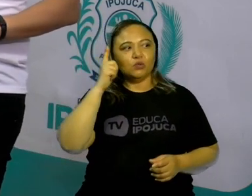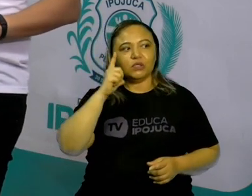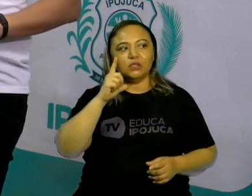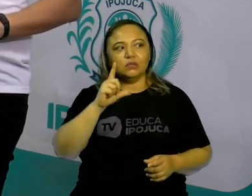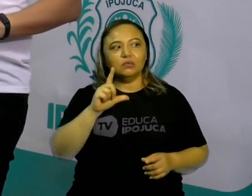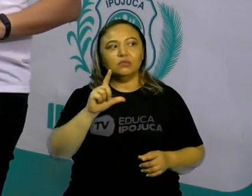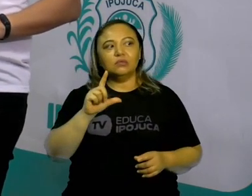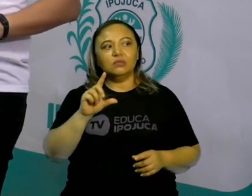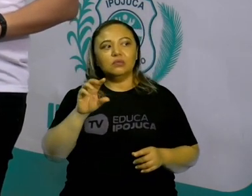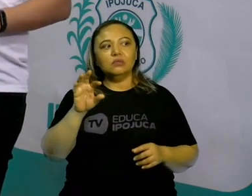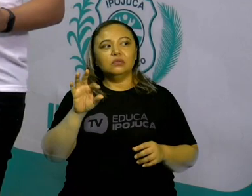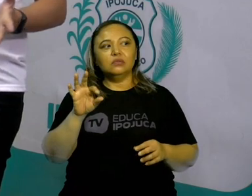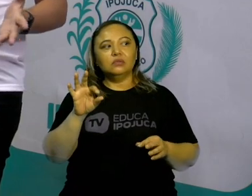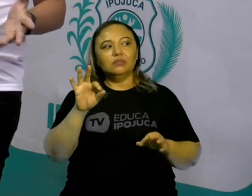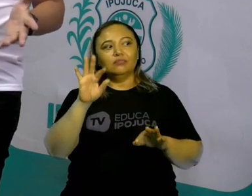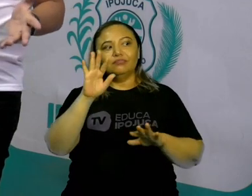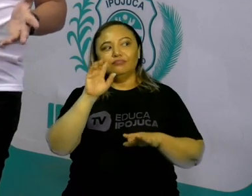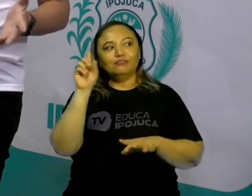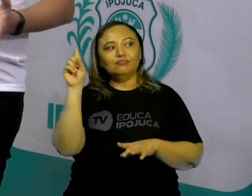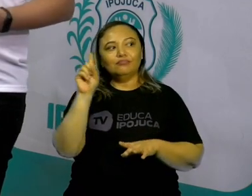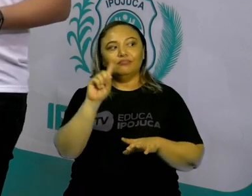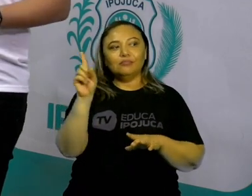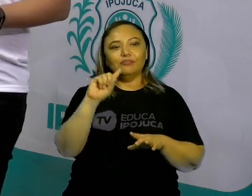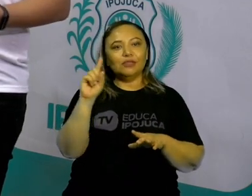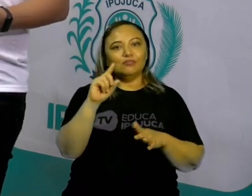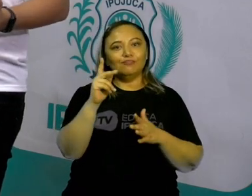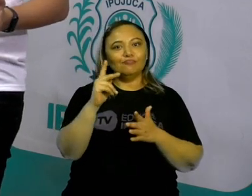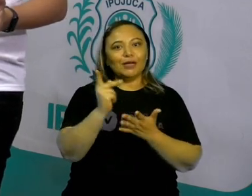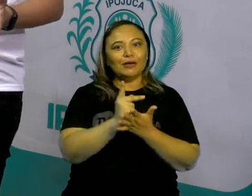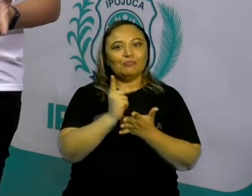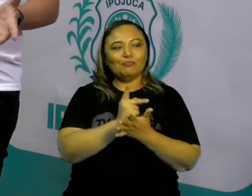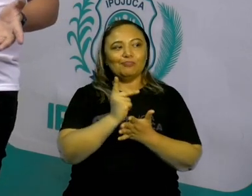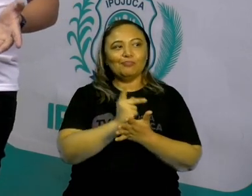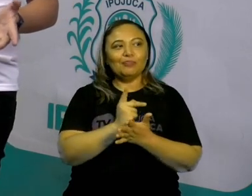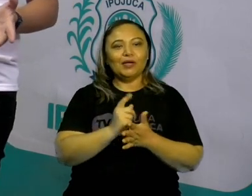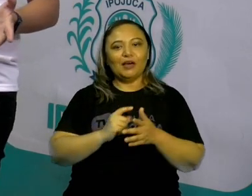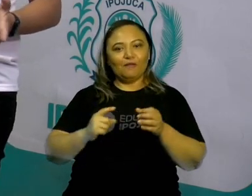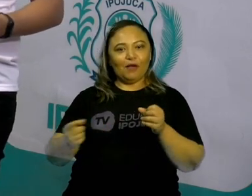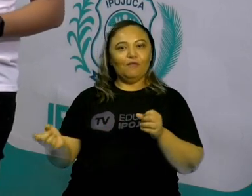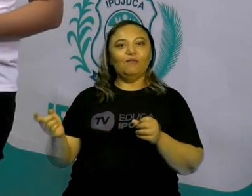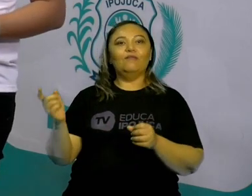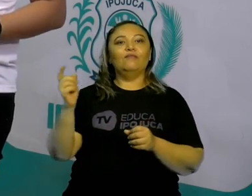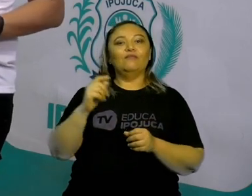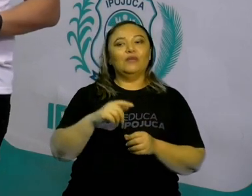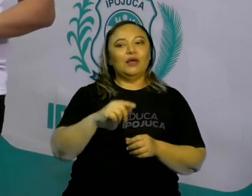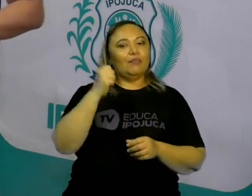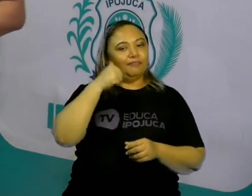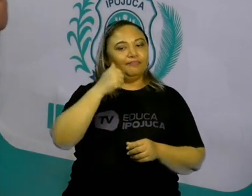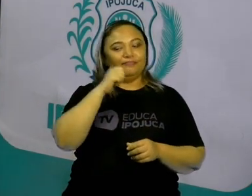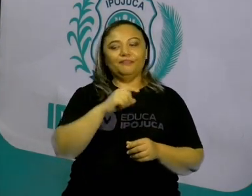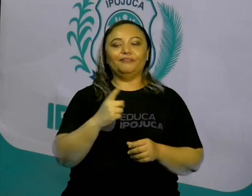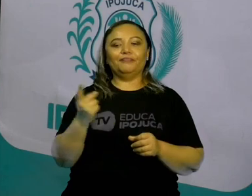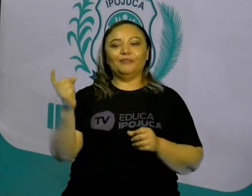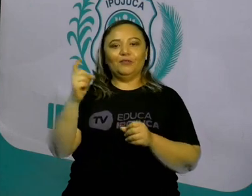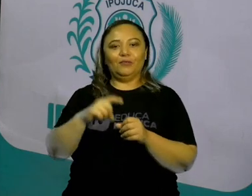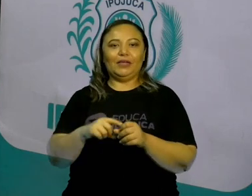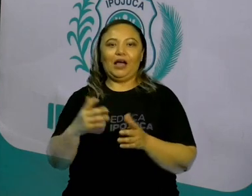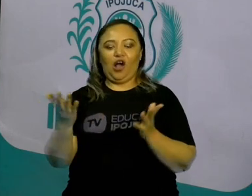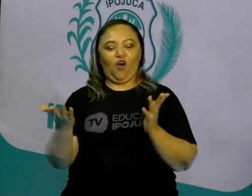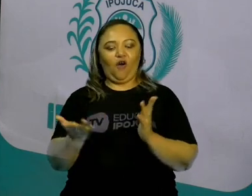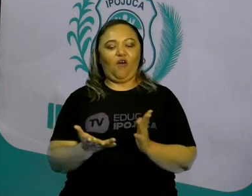acertar? Não. Então, Julieta vai ter que voltar. Pois é. Chance do Romeu